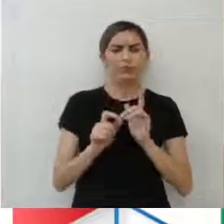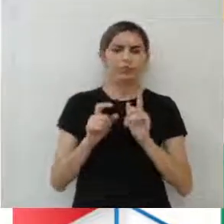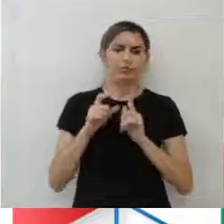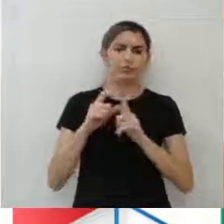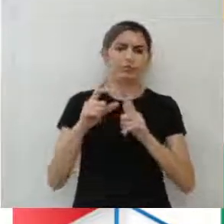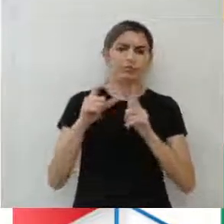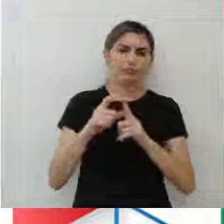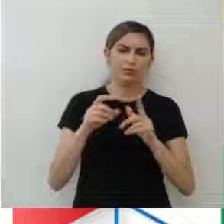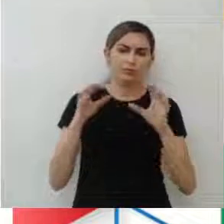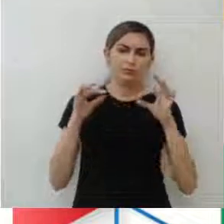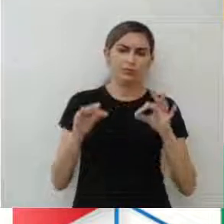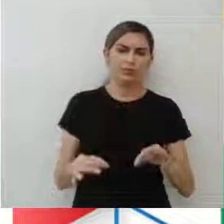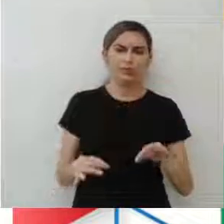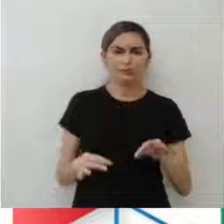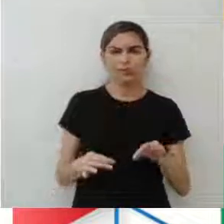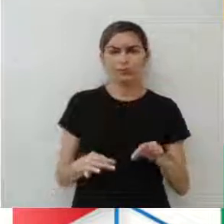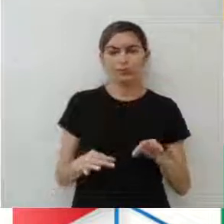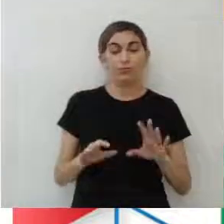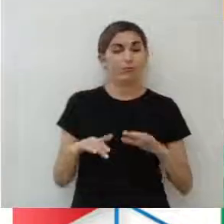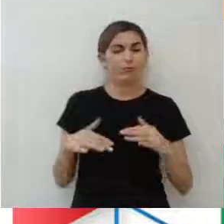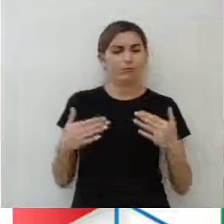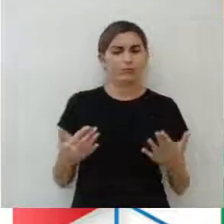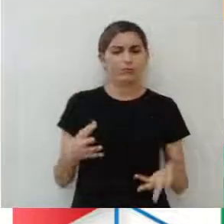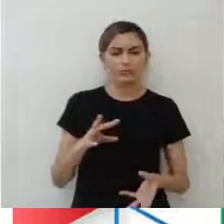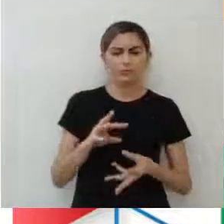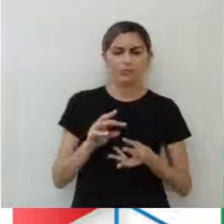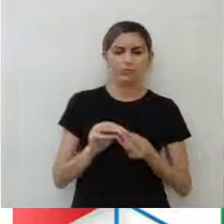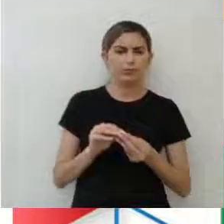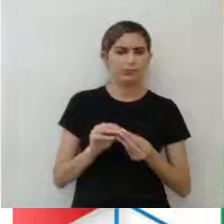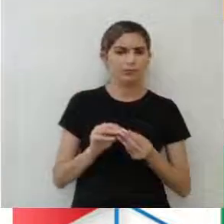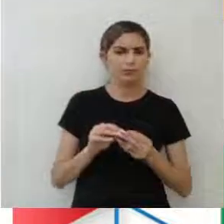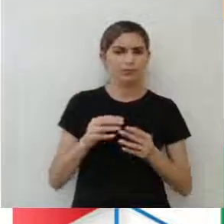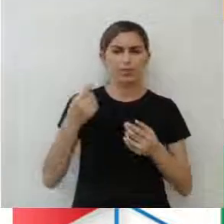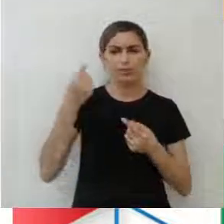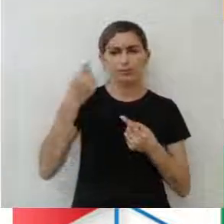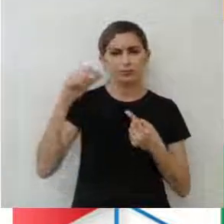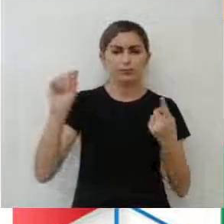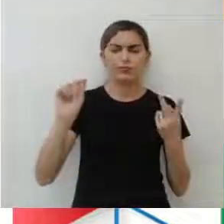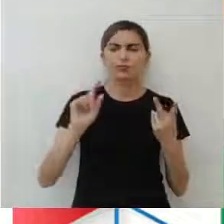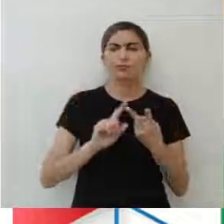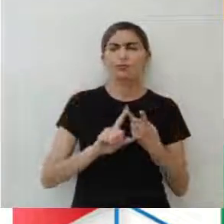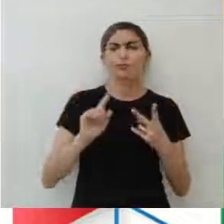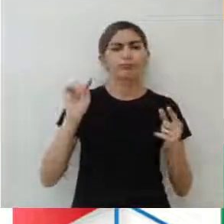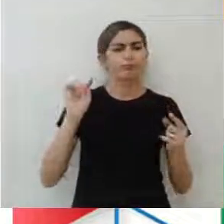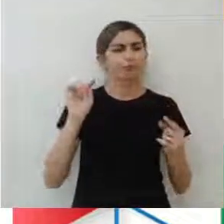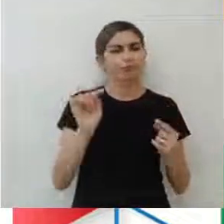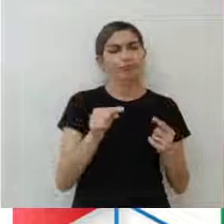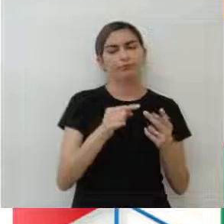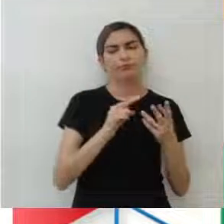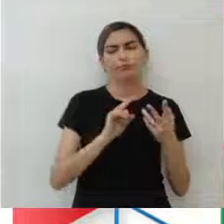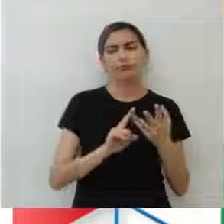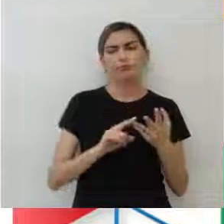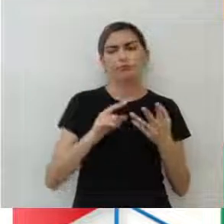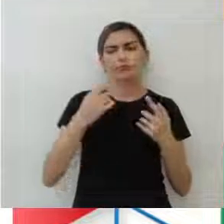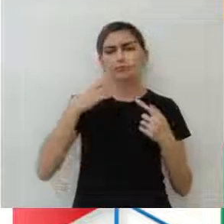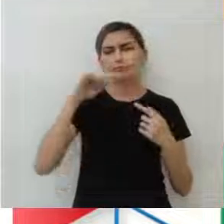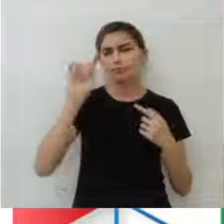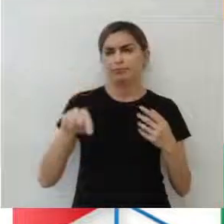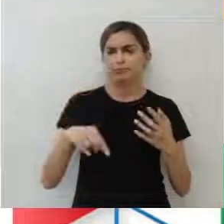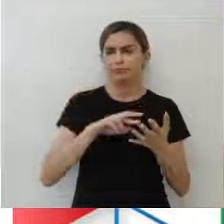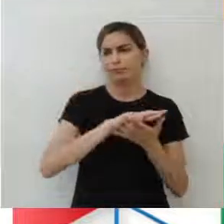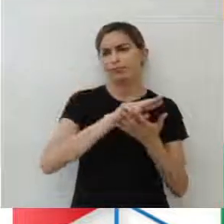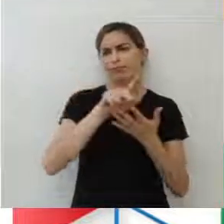palavras corretamente, incluindo acentuação, pontuação, crase,